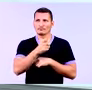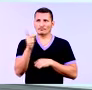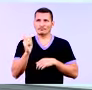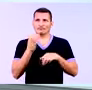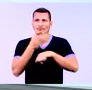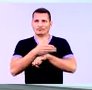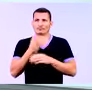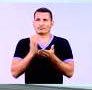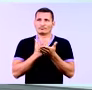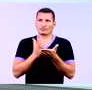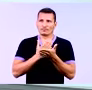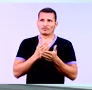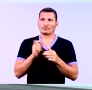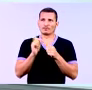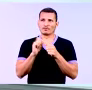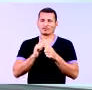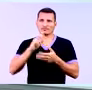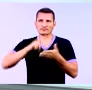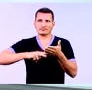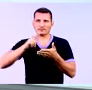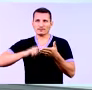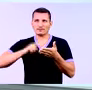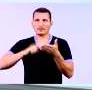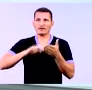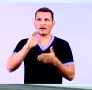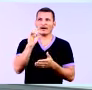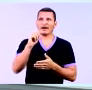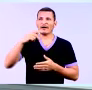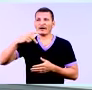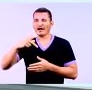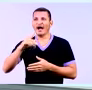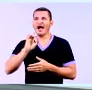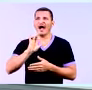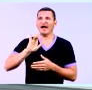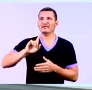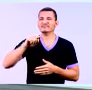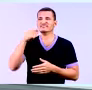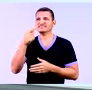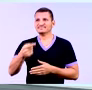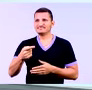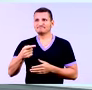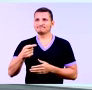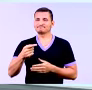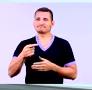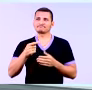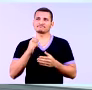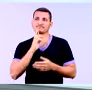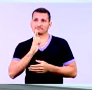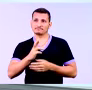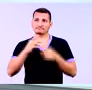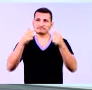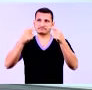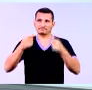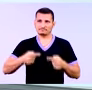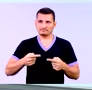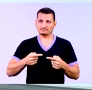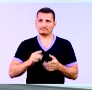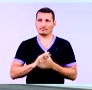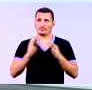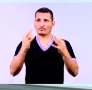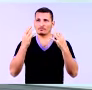caderno, façam a leitura do respectivo capítulo e só depois preencham o questionário. Eu gostaria de chamar a atenção de todos